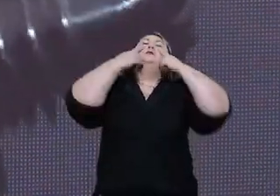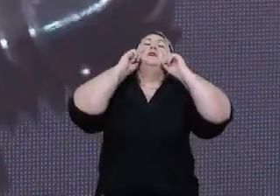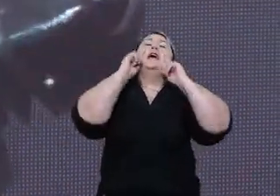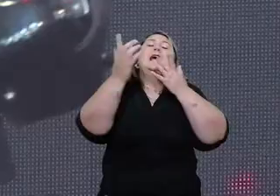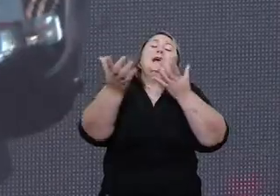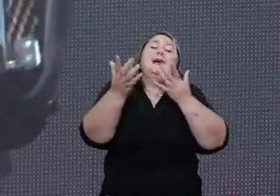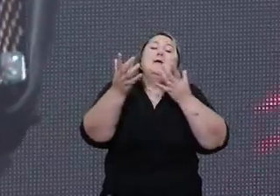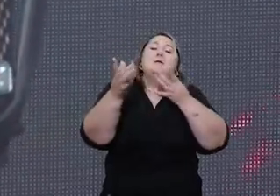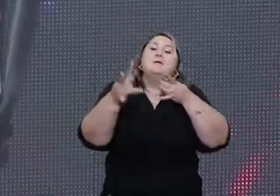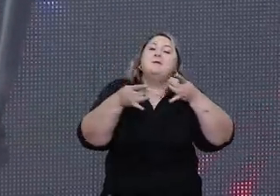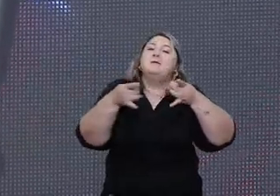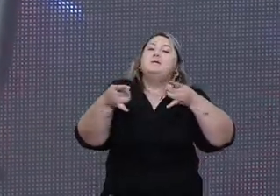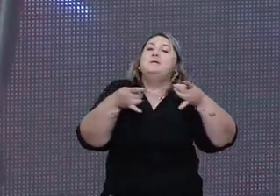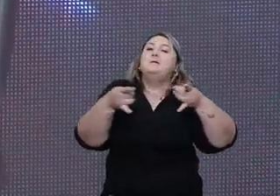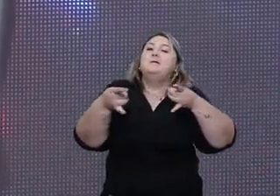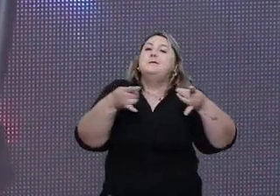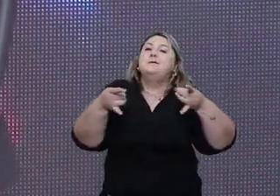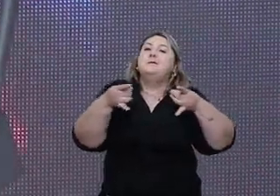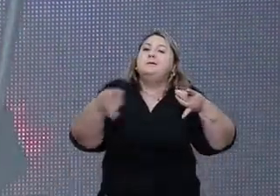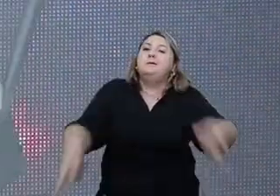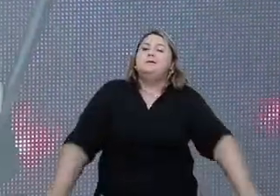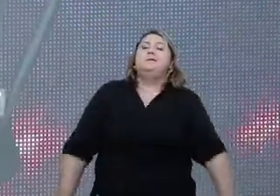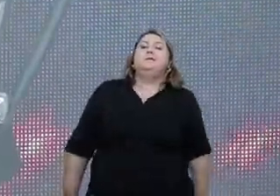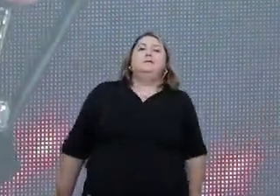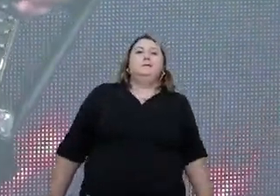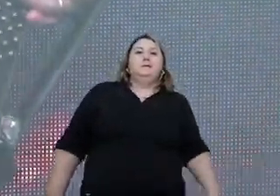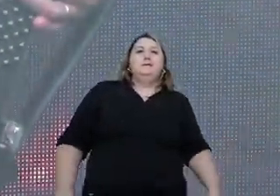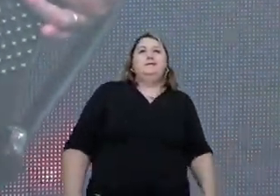Chorando, querendo me